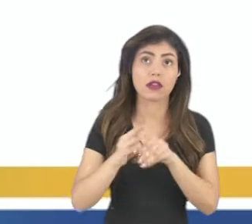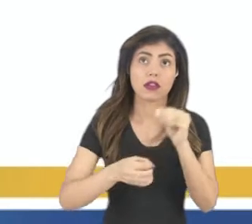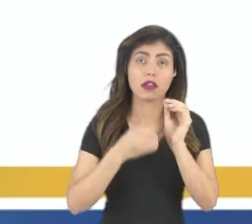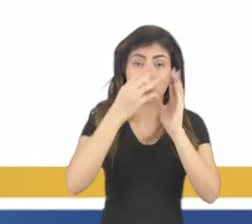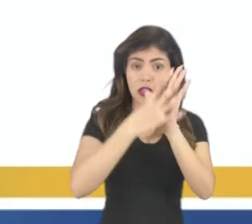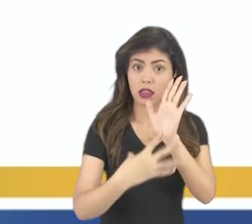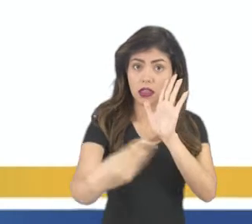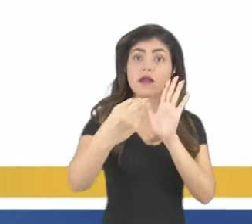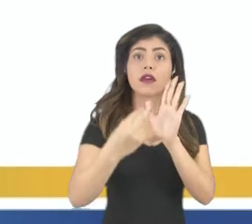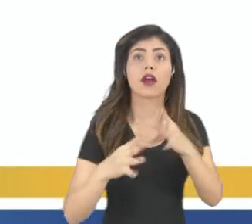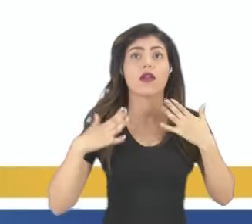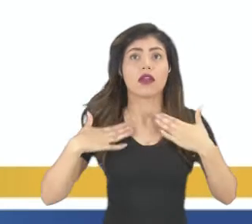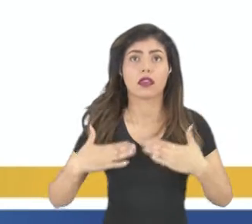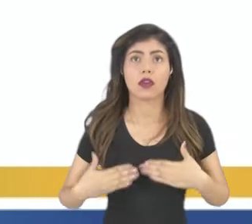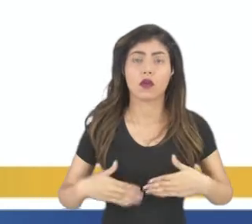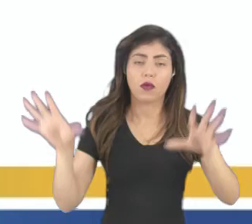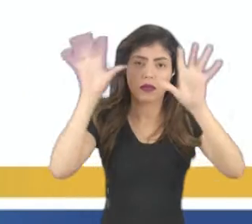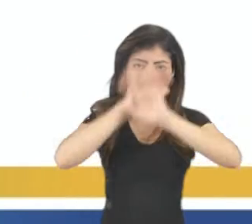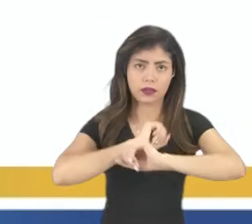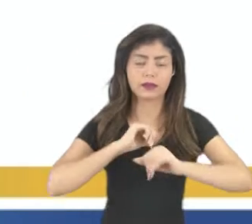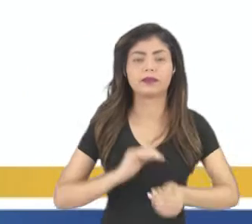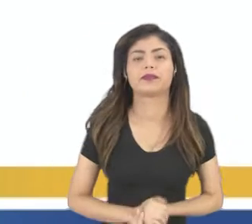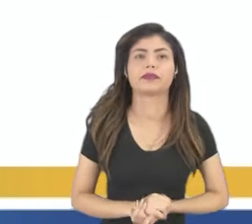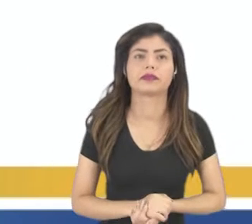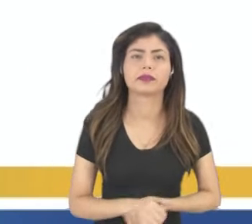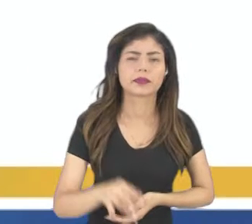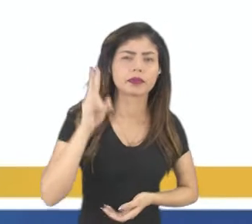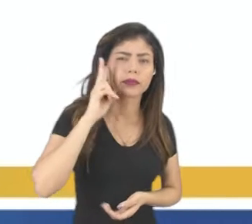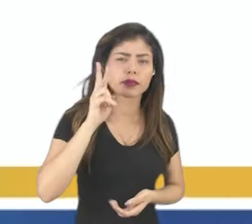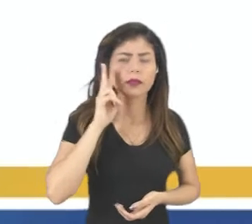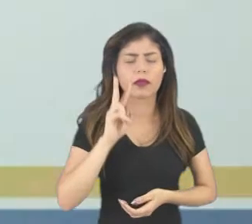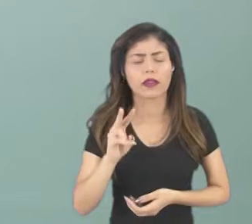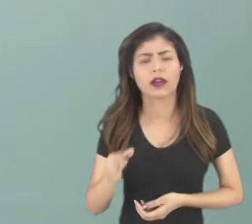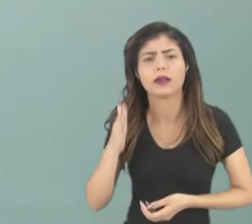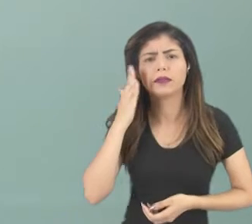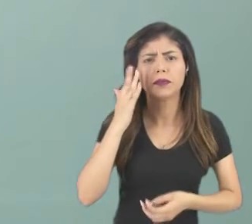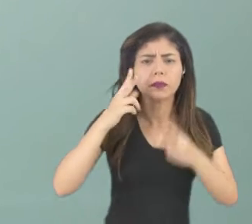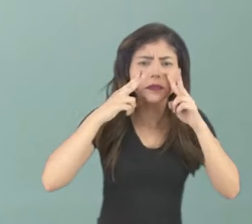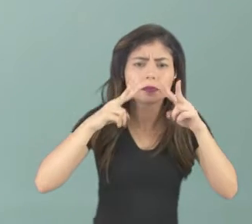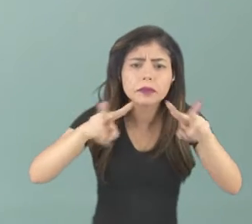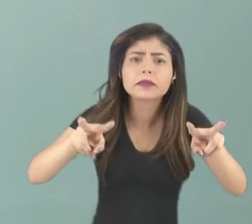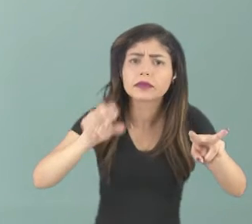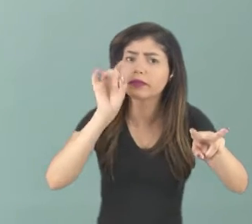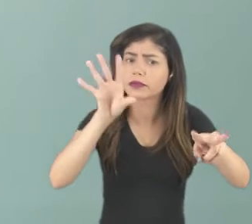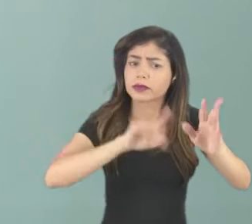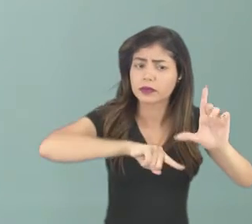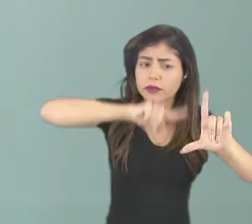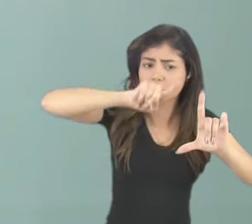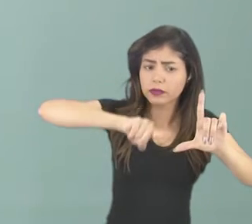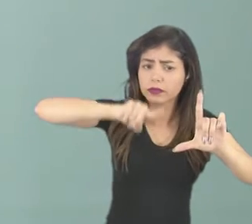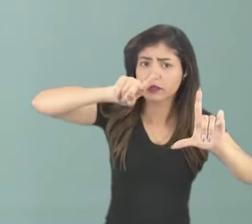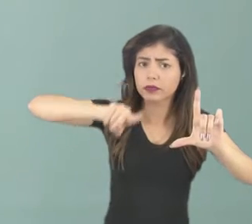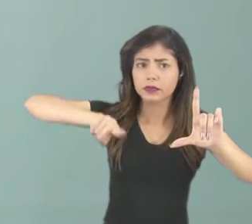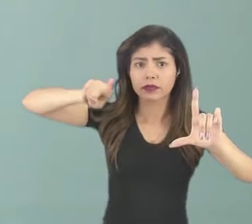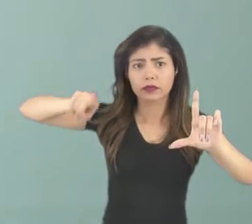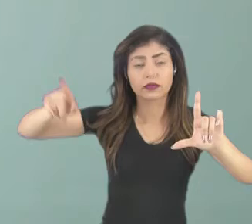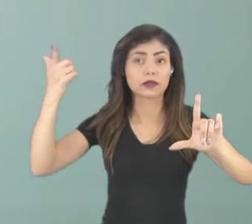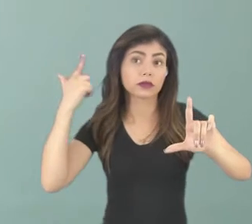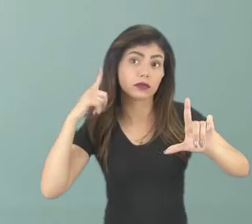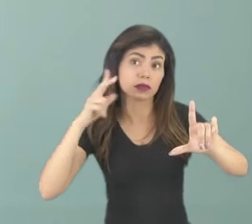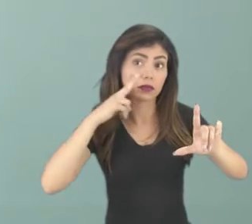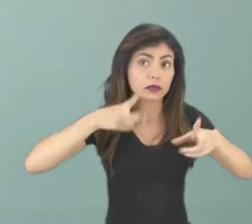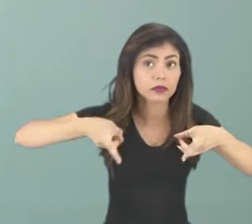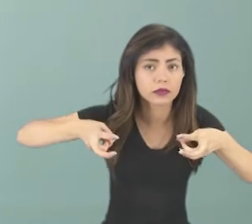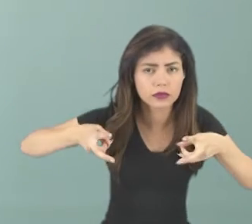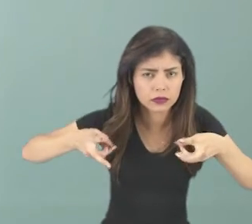da emissão de corpo negro e Como funcionava essa emissão de corpo negro vamos lembrar que o que a gente consegue enxergar são as frequências que nossos olhos são